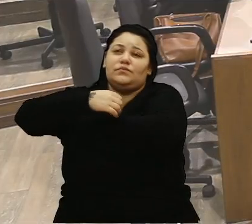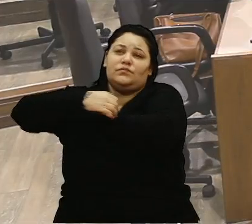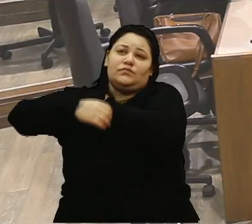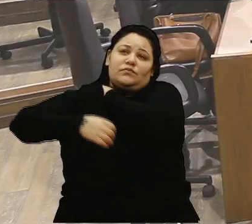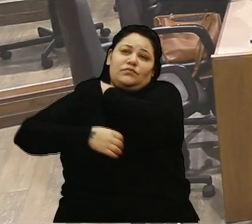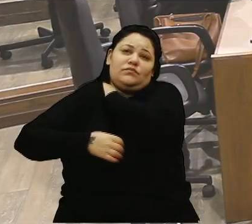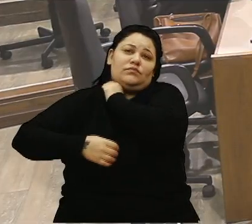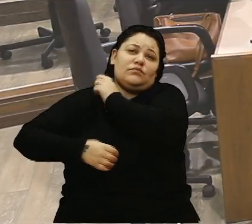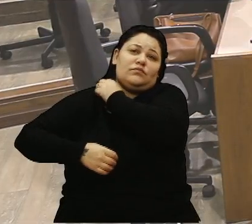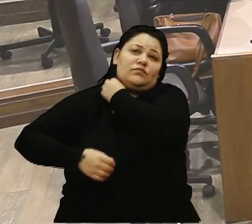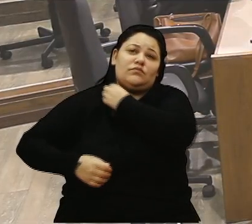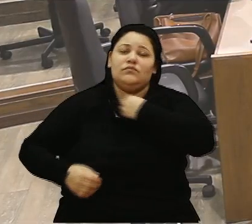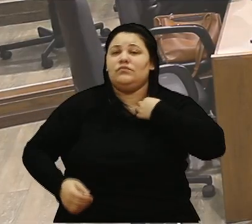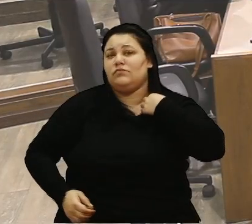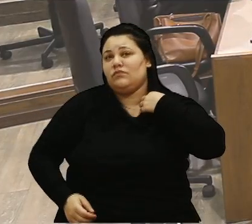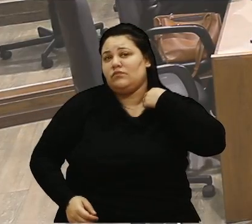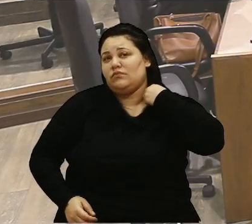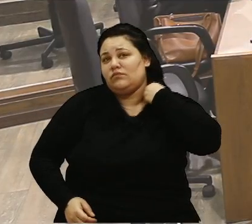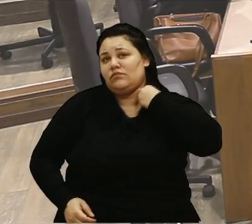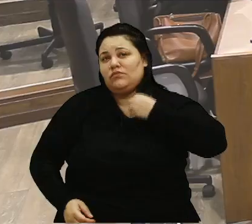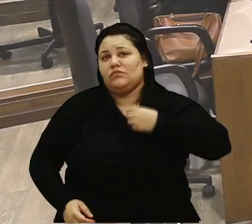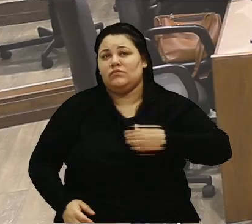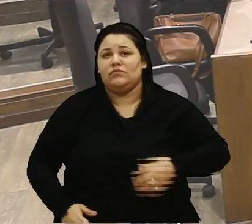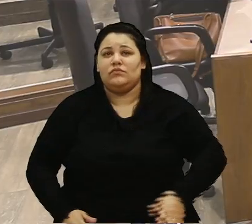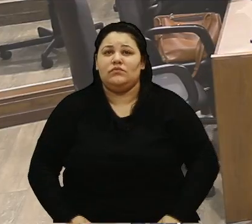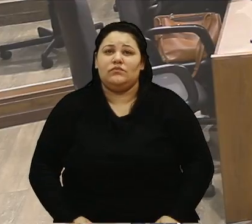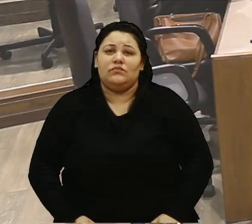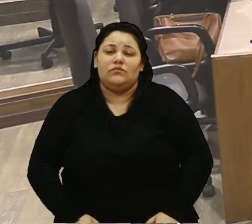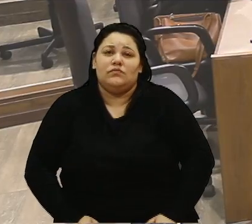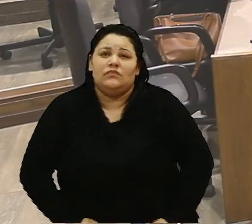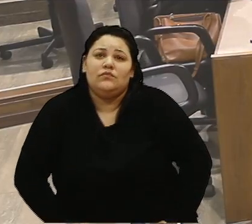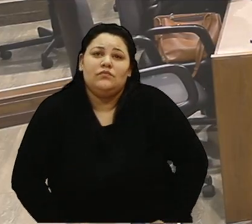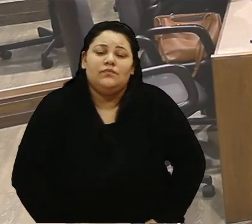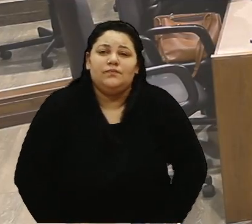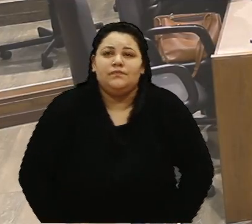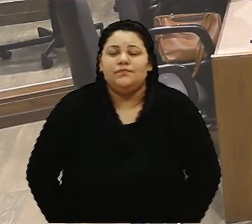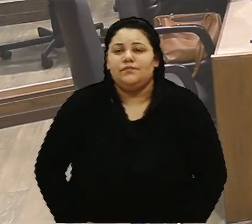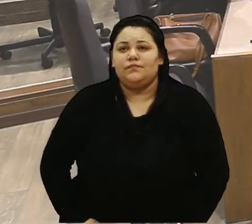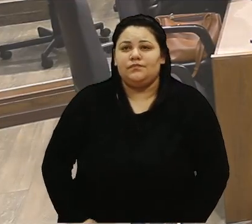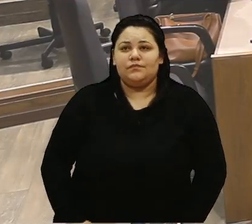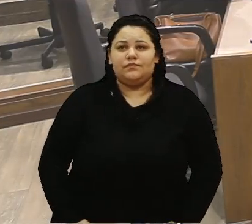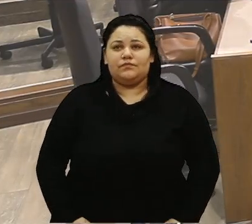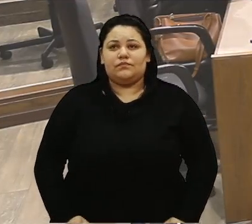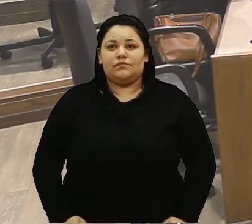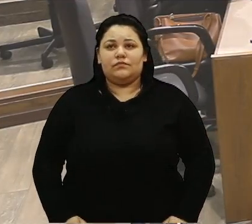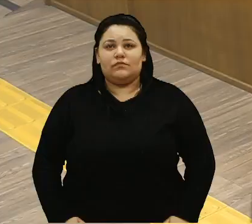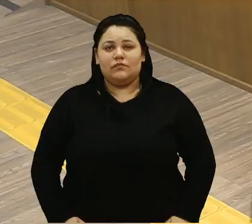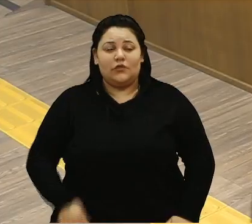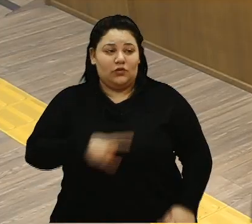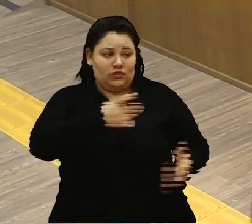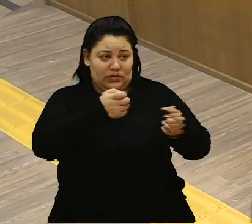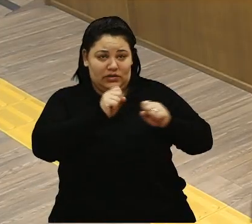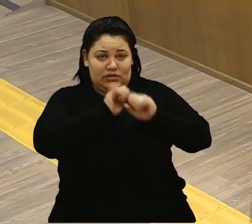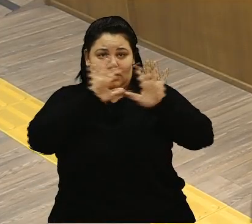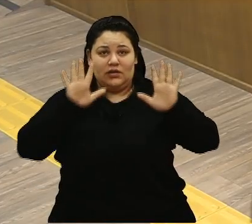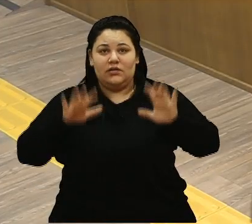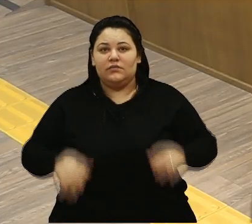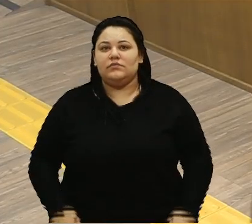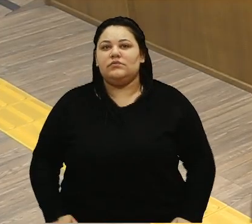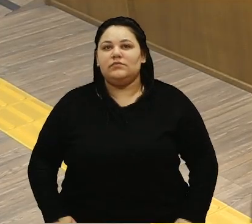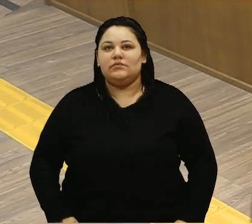219, presidente? Artigo 219, parágrafo 4º, inciso 4º. Parágrafo, deve ser Pois inciso, não, presidente. o senhor quer esclarecer? Não quero esclarecer